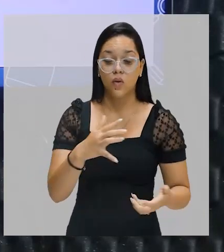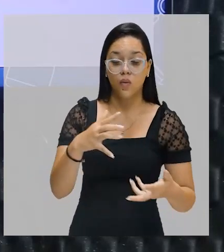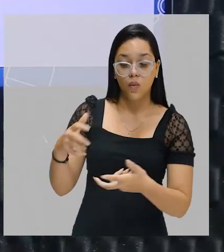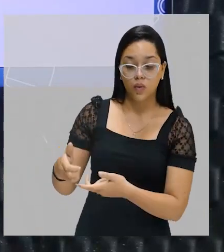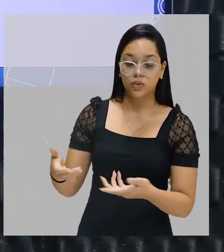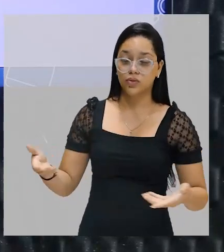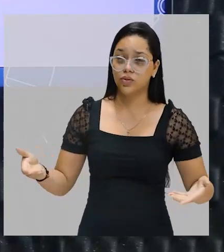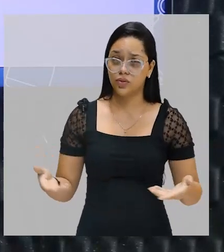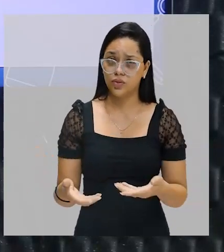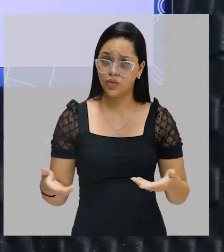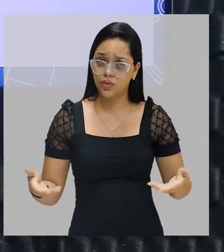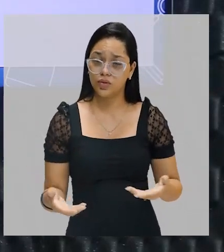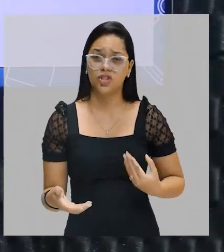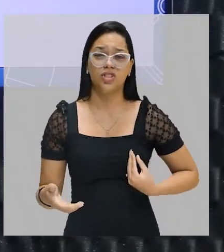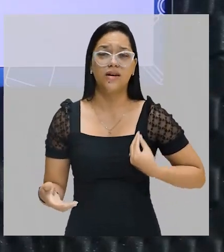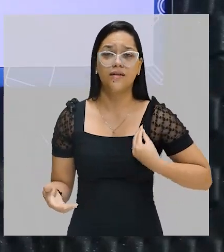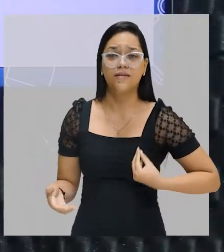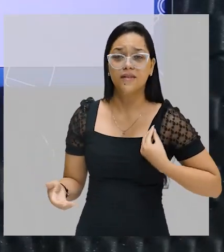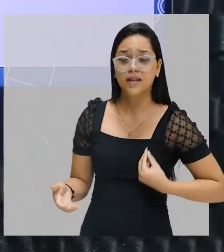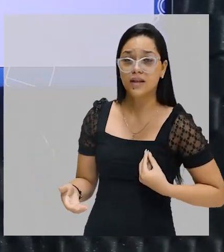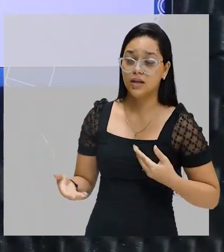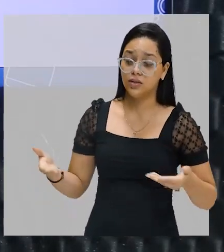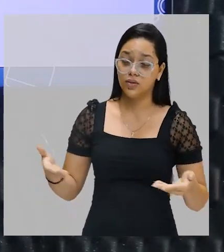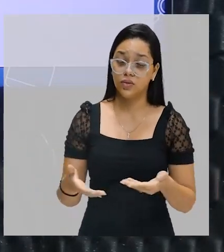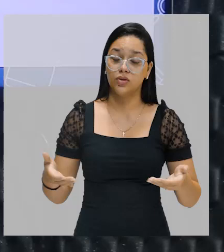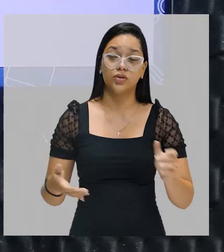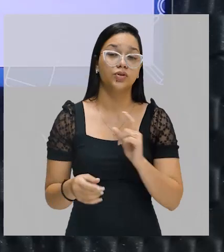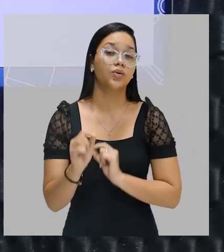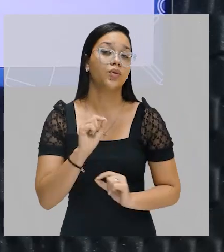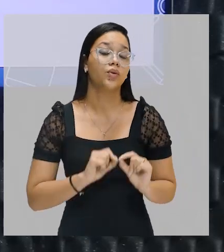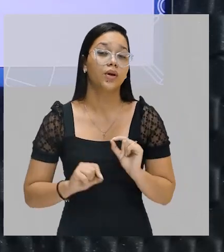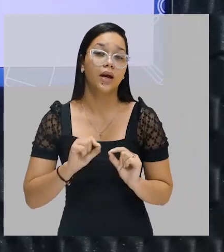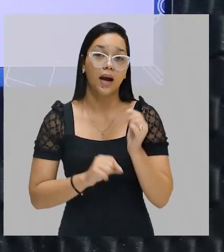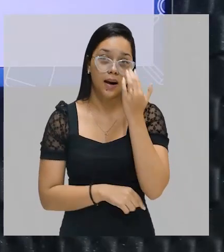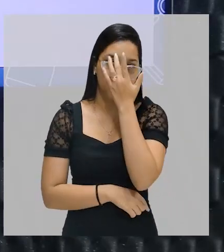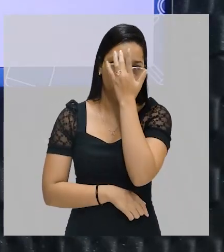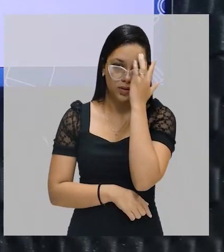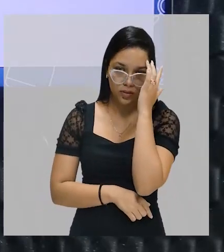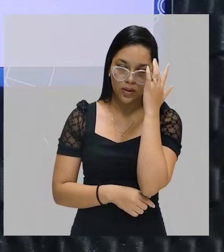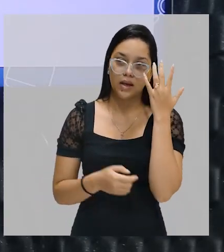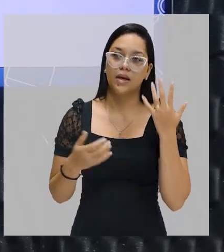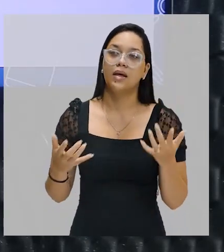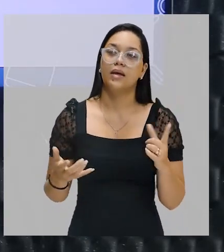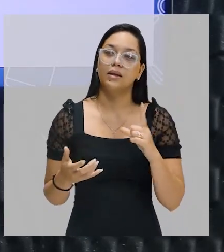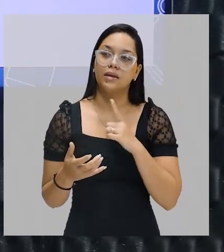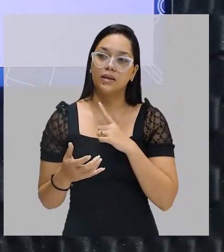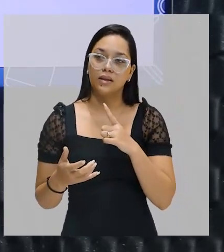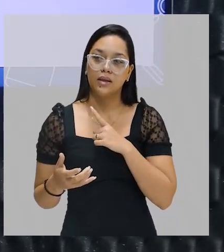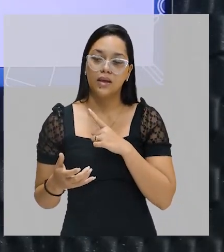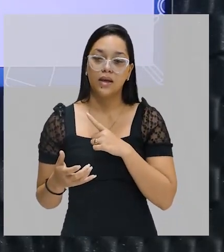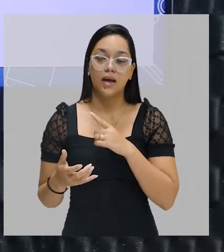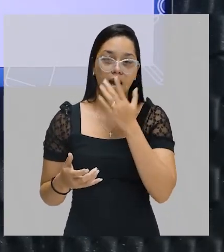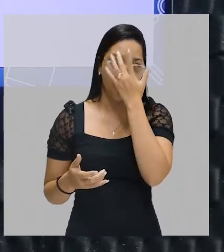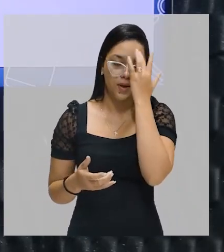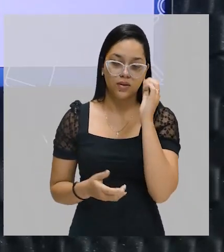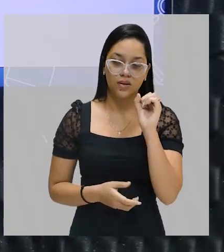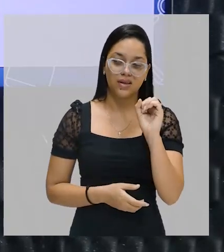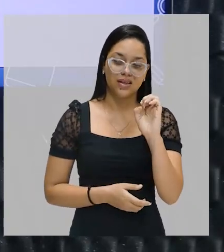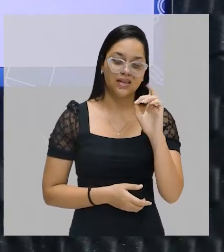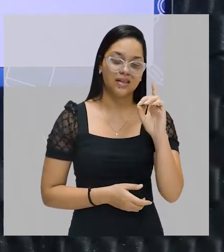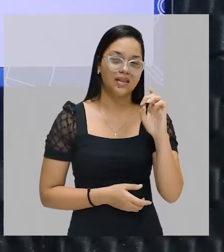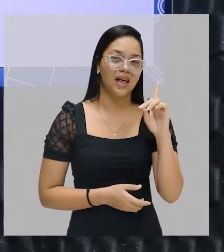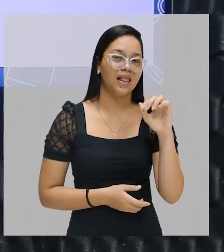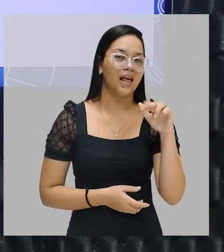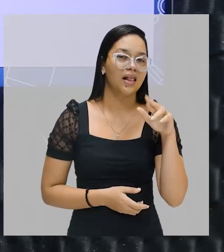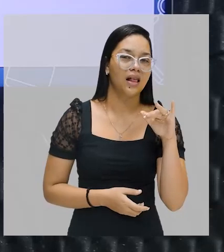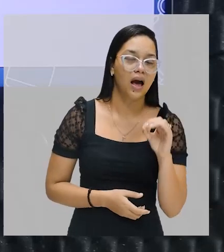a vida moderna, vem fazendo com que o homem ele seja mais sedentário. Ele